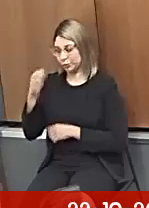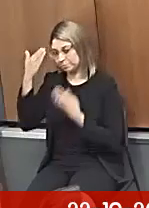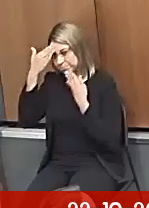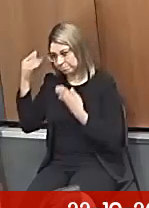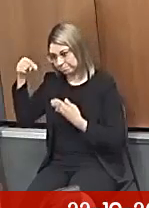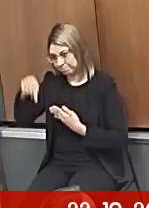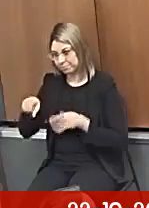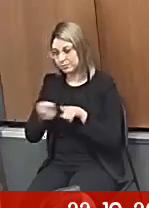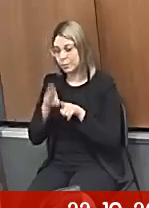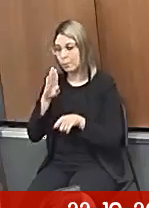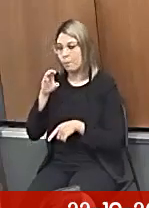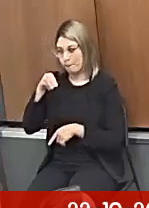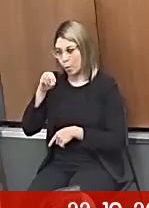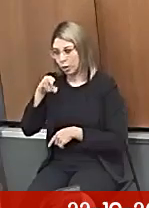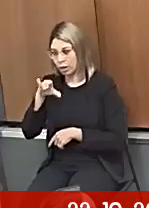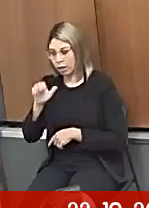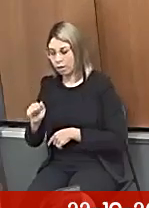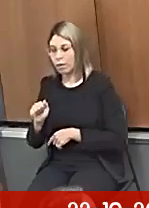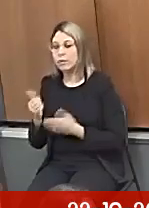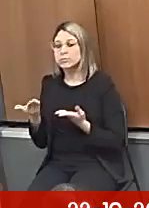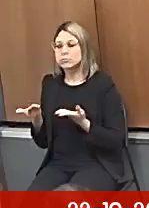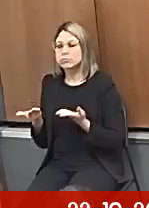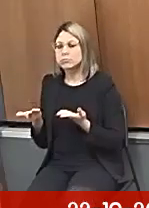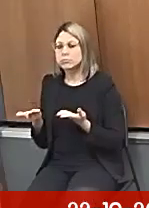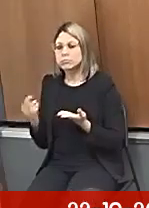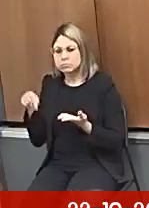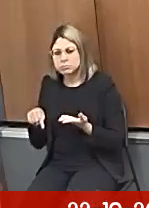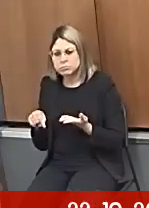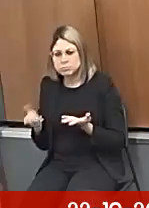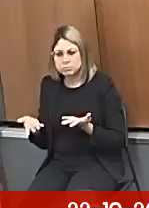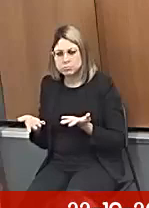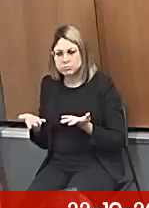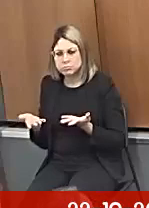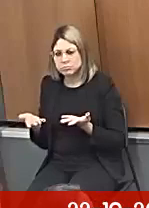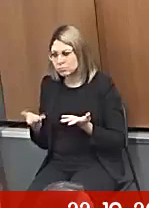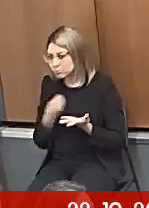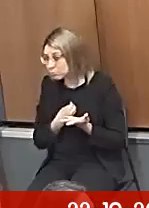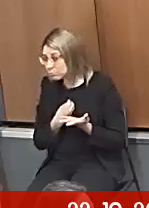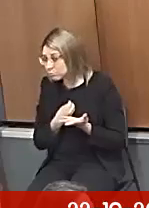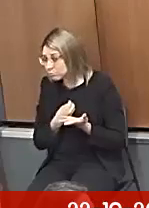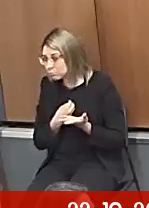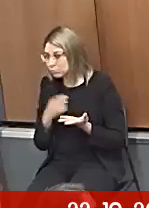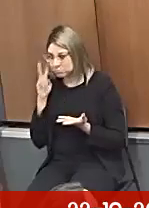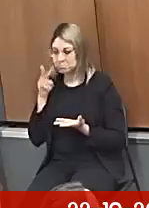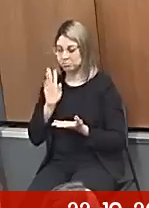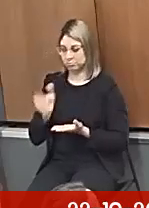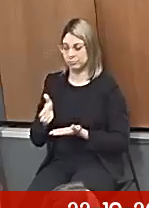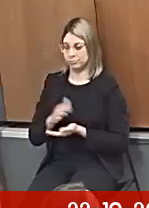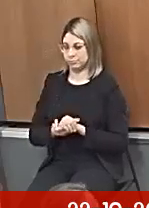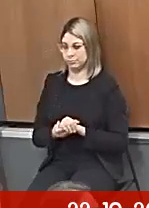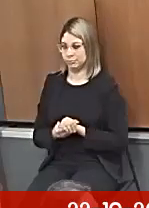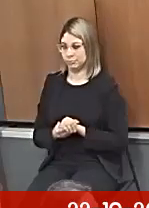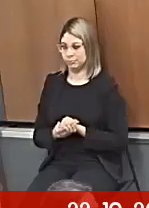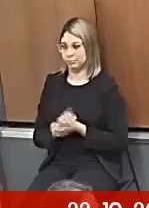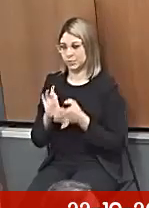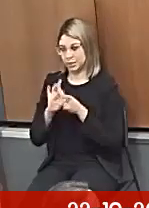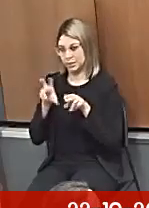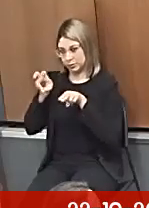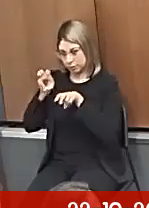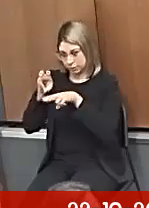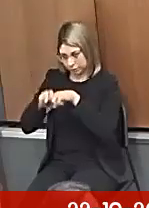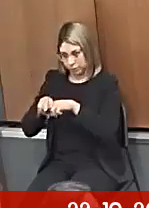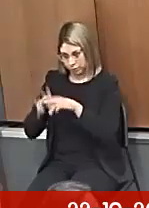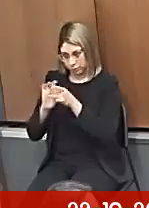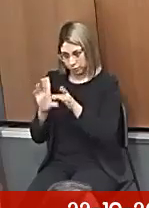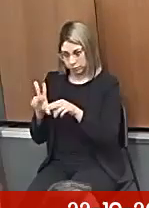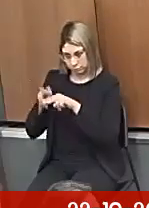a Mônica Botelho Maldonado. Cadê a Mônica? Mônica está aqui presente? Está aqui. Né, Mônica, se quiser compor aqui conosco a